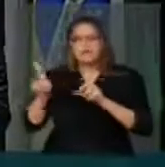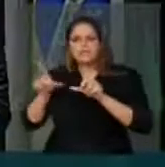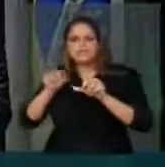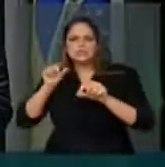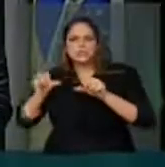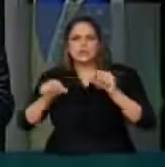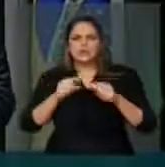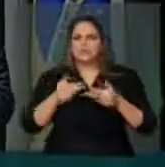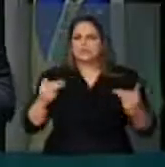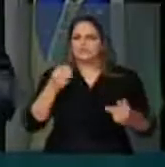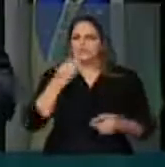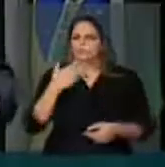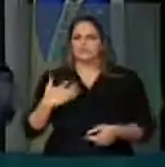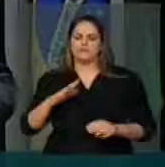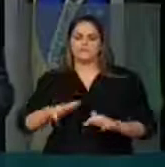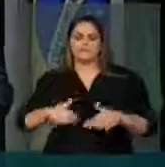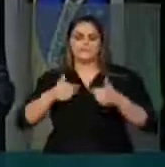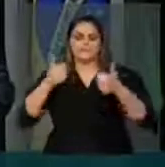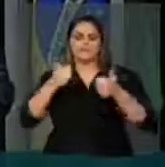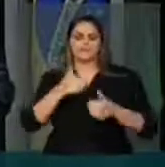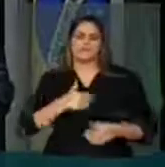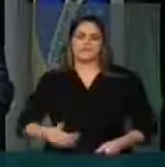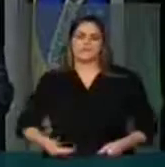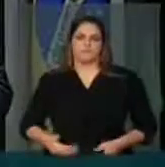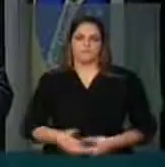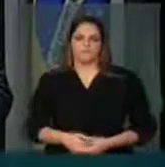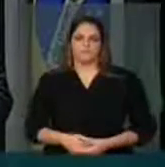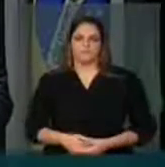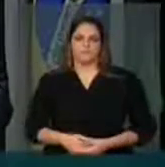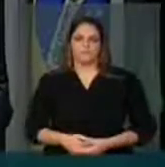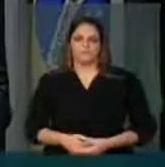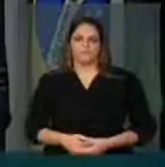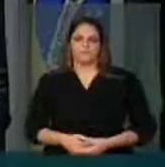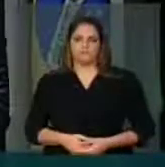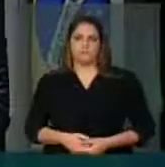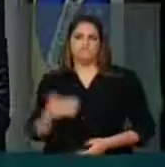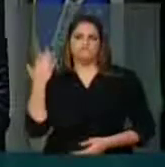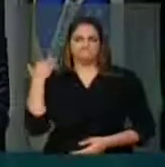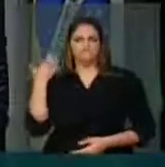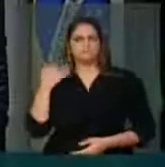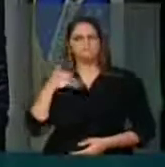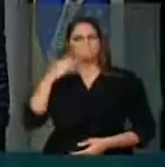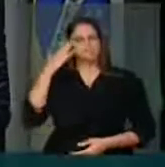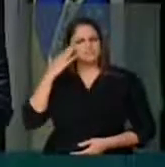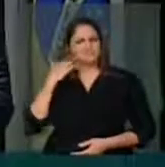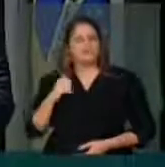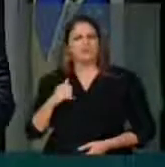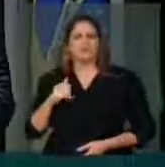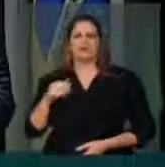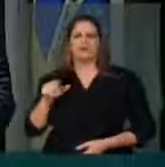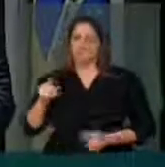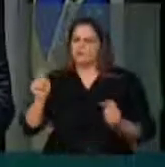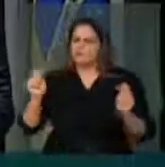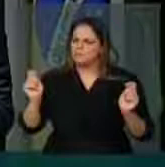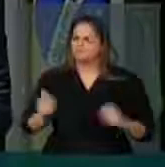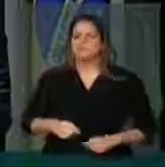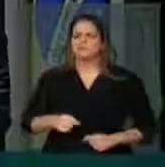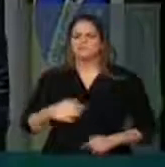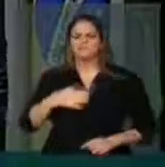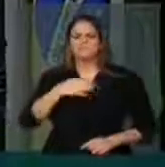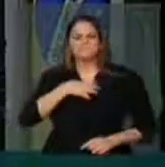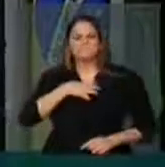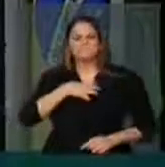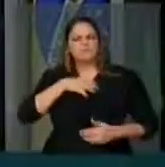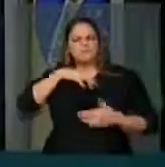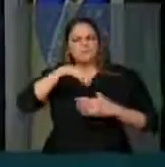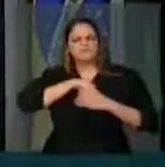melhorar o Estado. E, recentemente, todos nós sabíamos do potencial que tinha e tínhamos uma certeza dentro